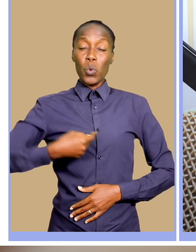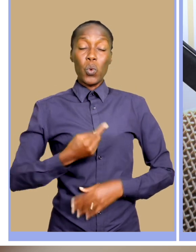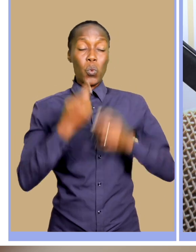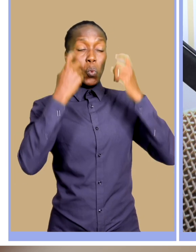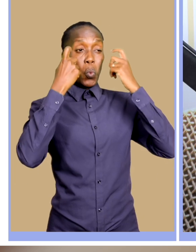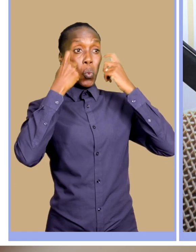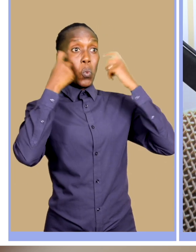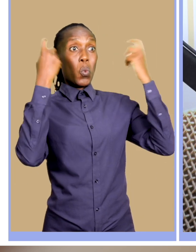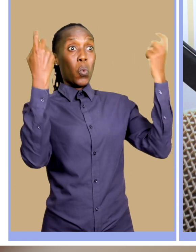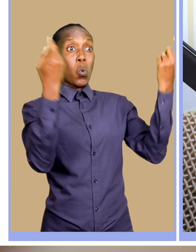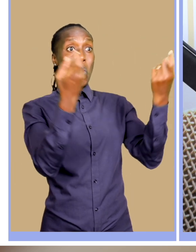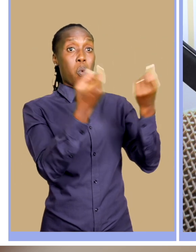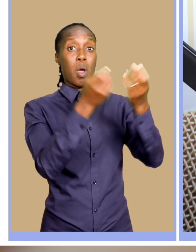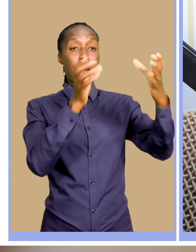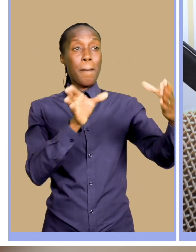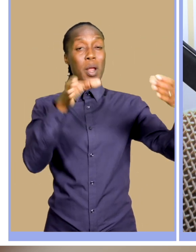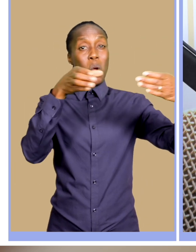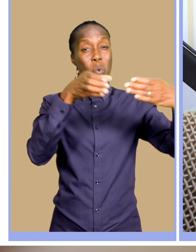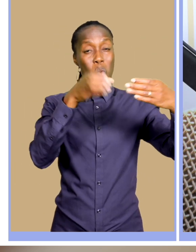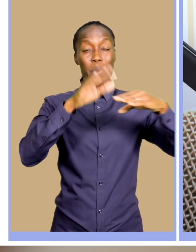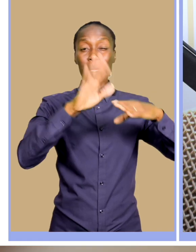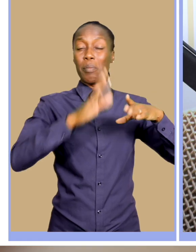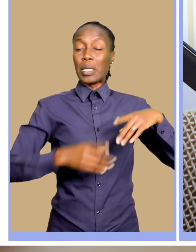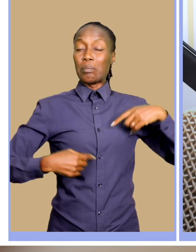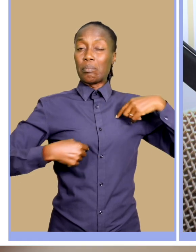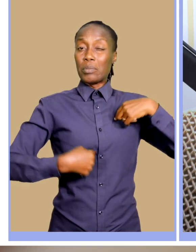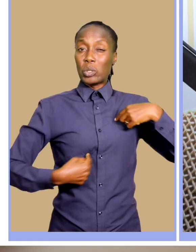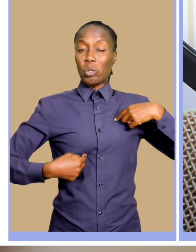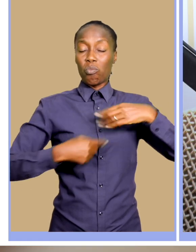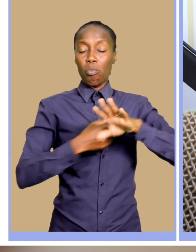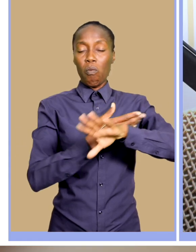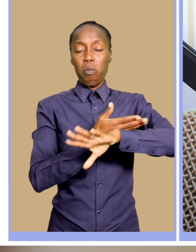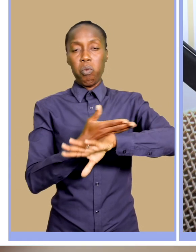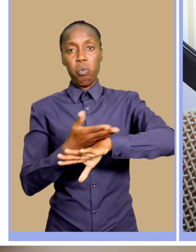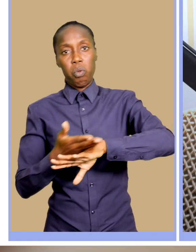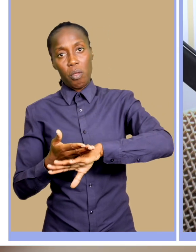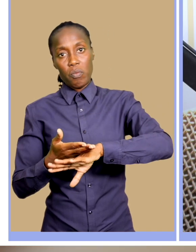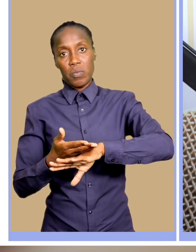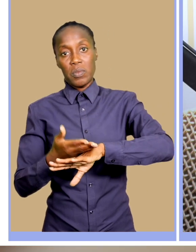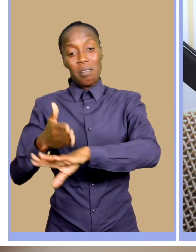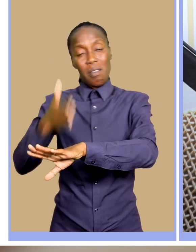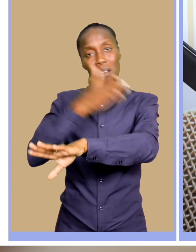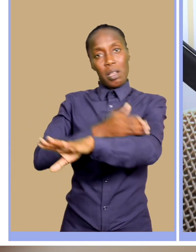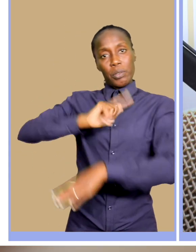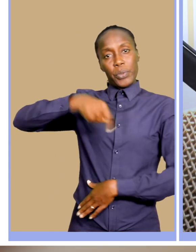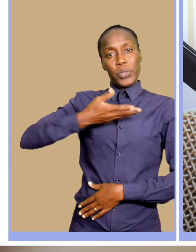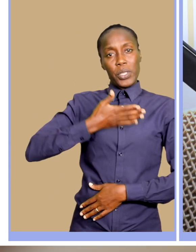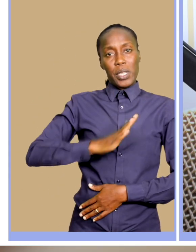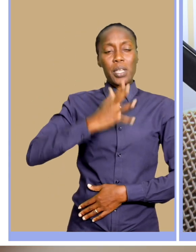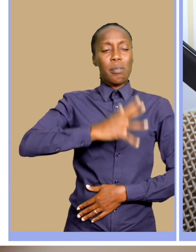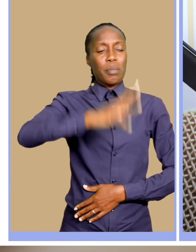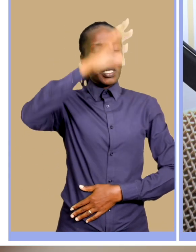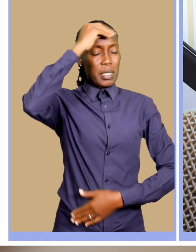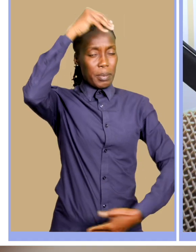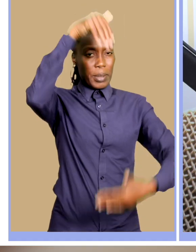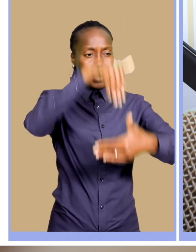tarde. A nossa primeira preocupação era entender esta relação e depois olhar para os grupos vulneráveis,